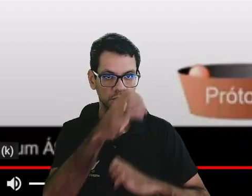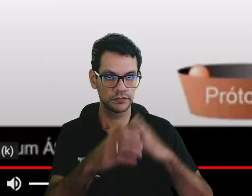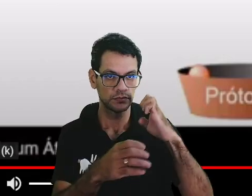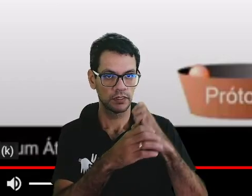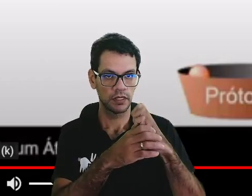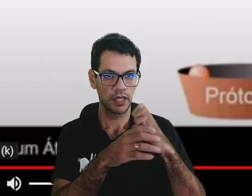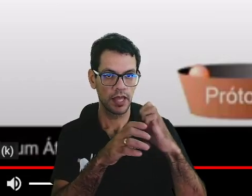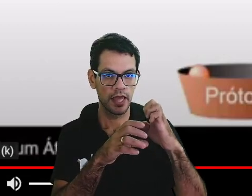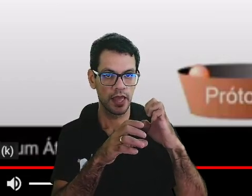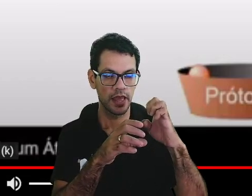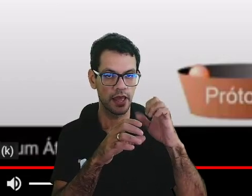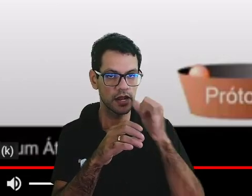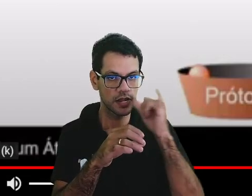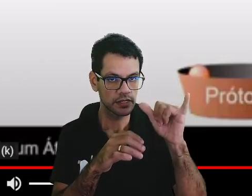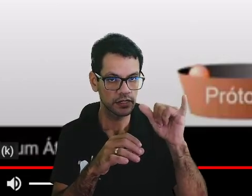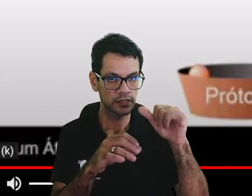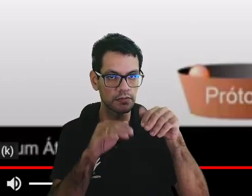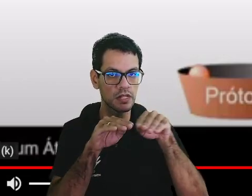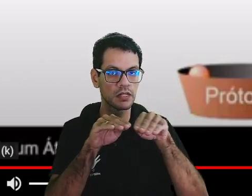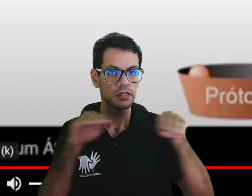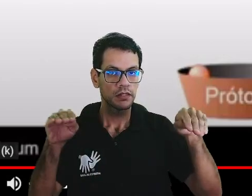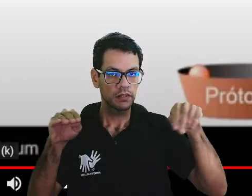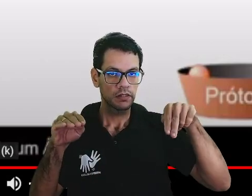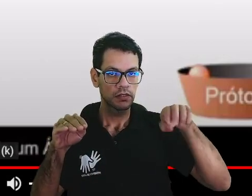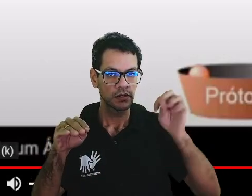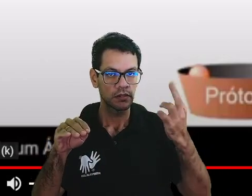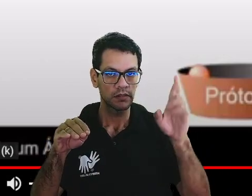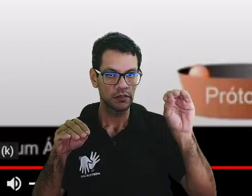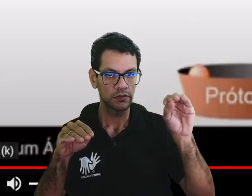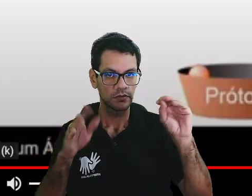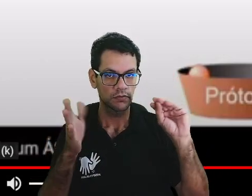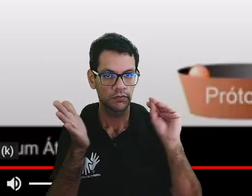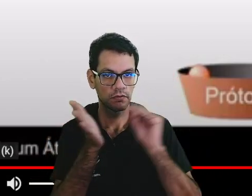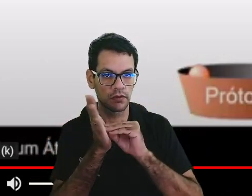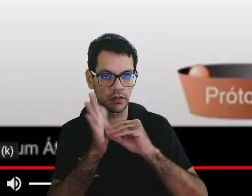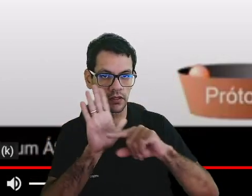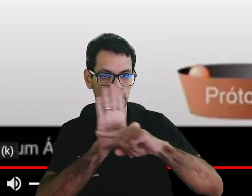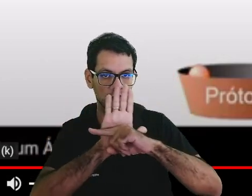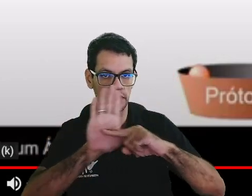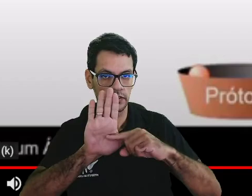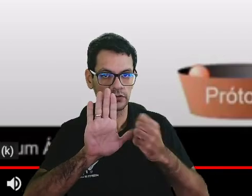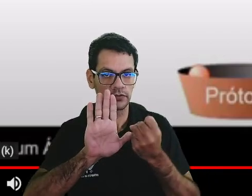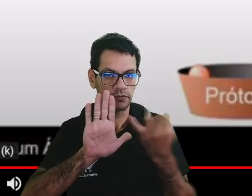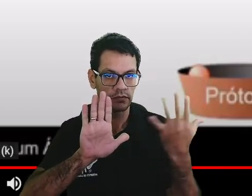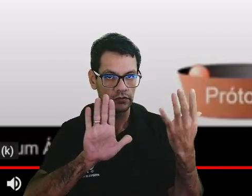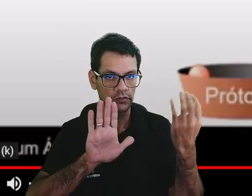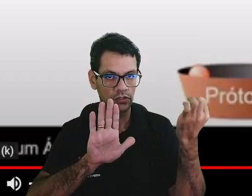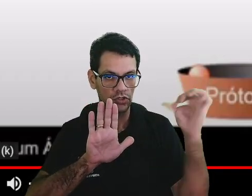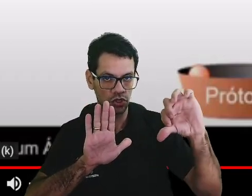Então, a gente vai colocar quantas cargas negativas? 9. Então, vamos lá. Tô colocando aqui já.